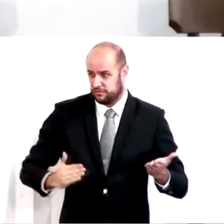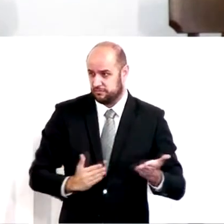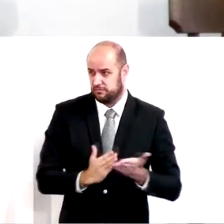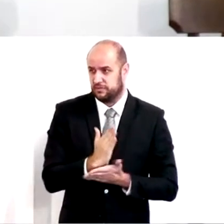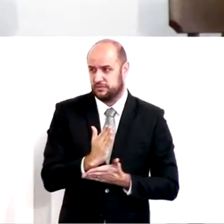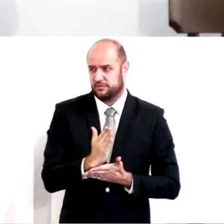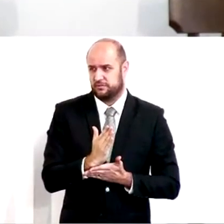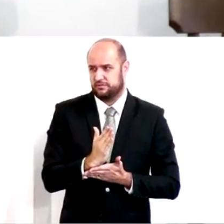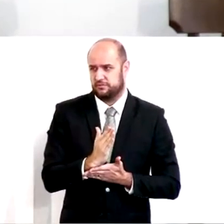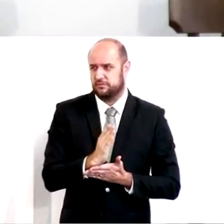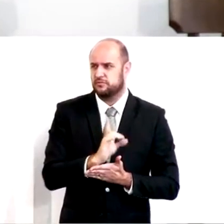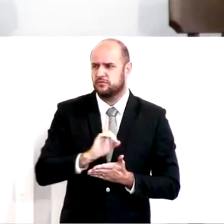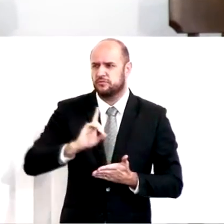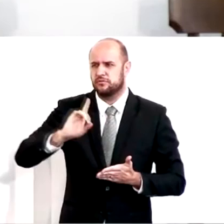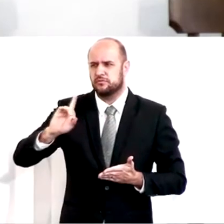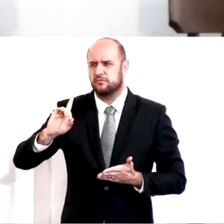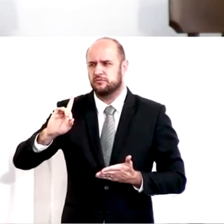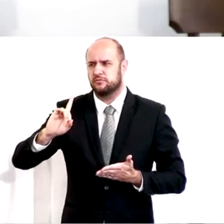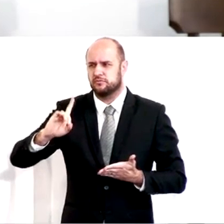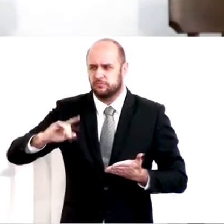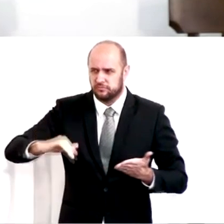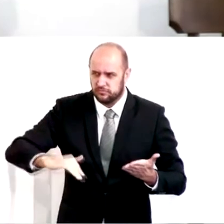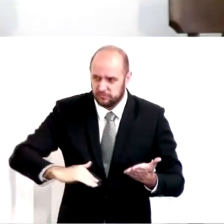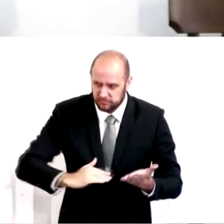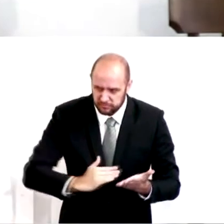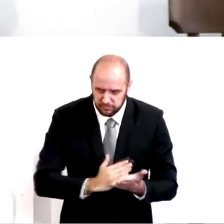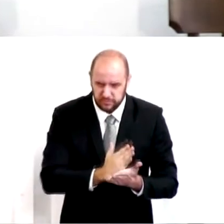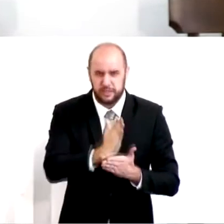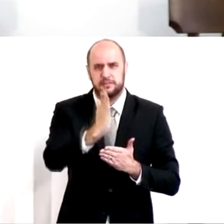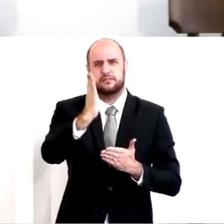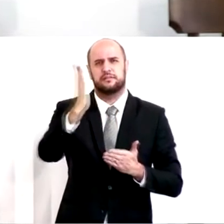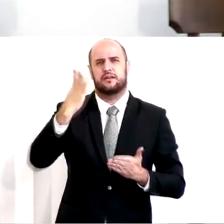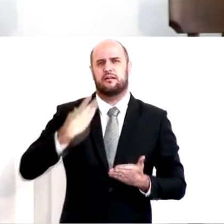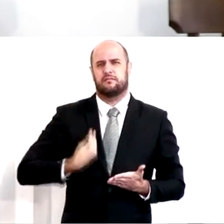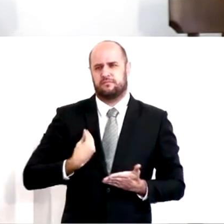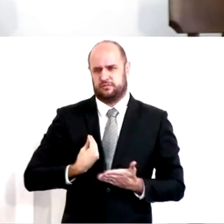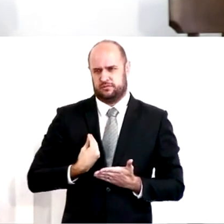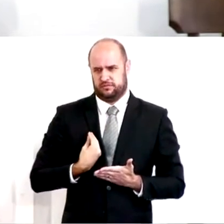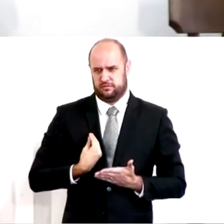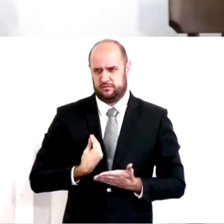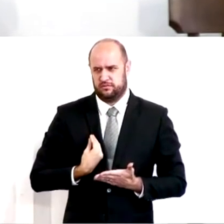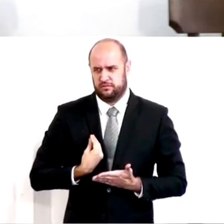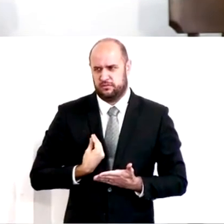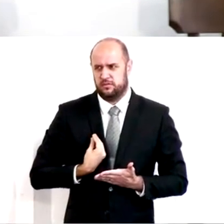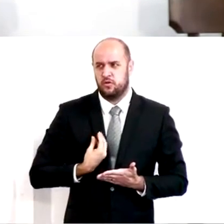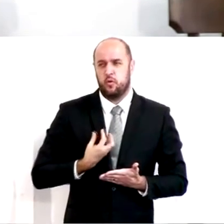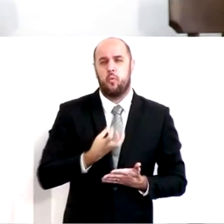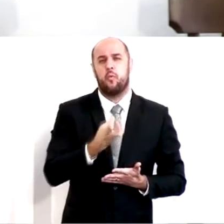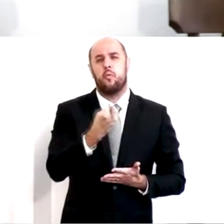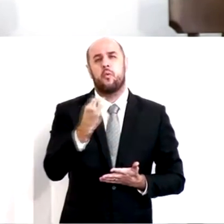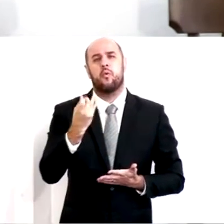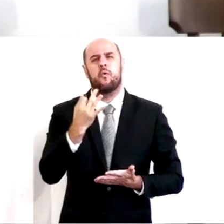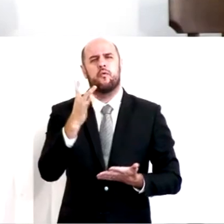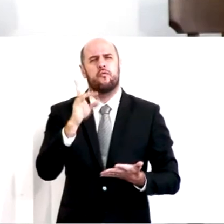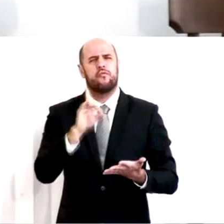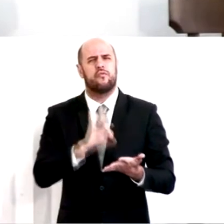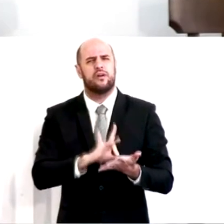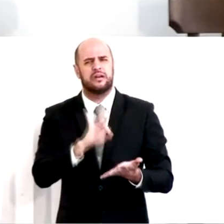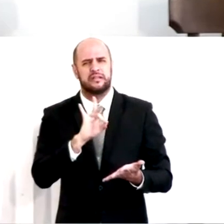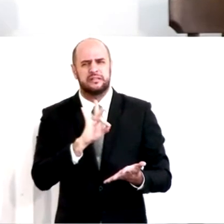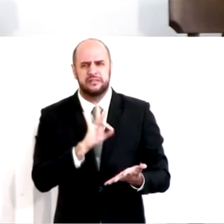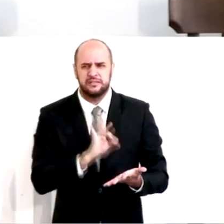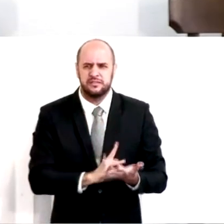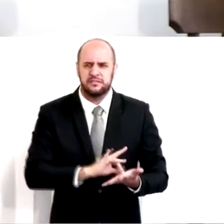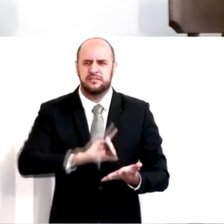de Deus e está passando por você? Quanto da verdade de